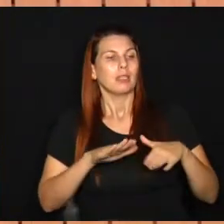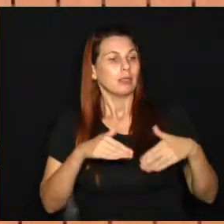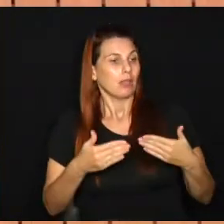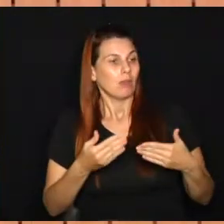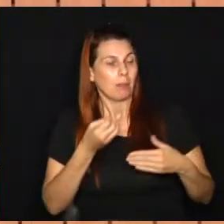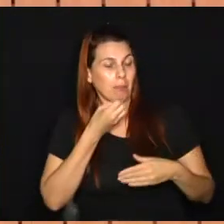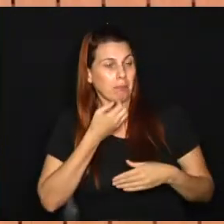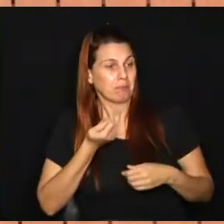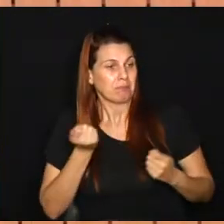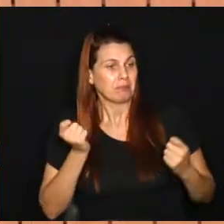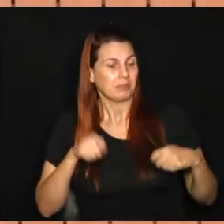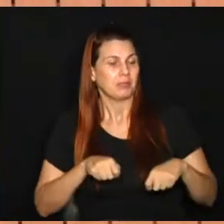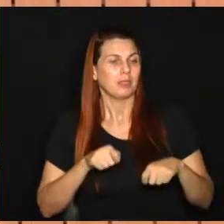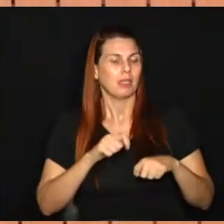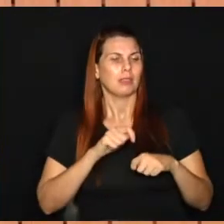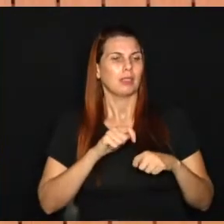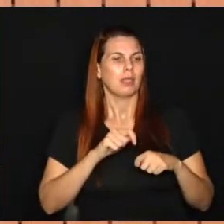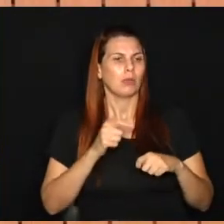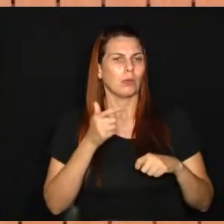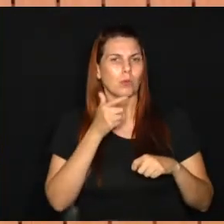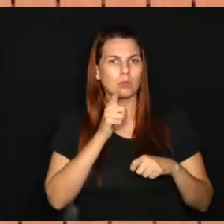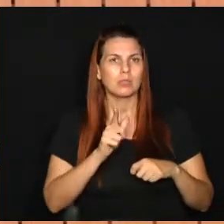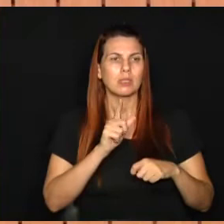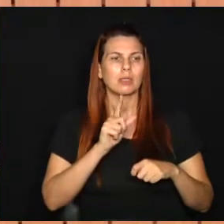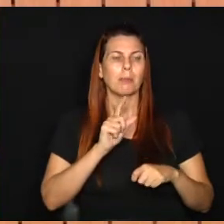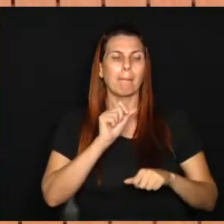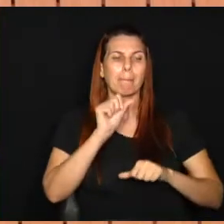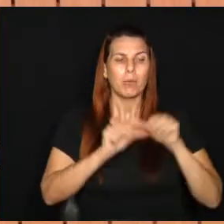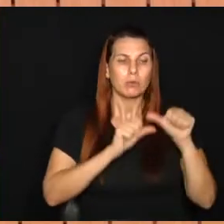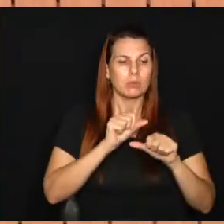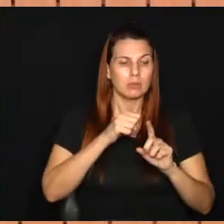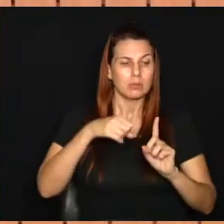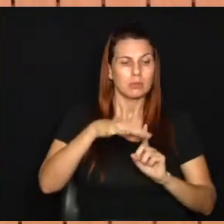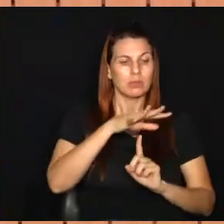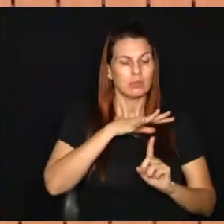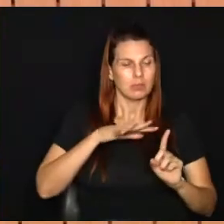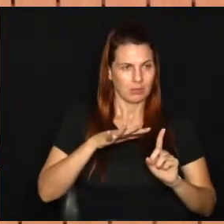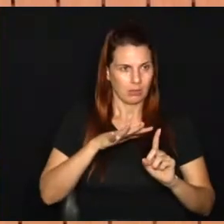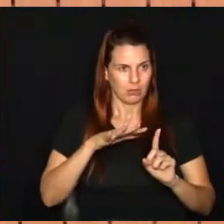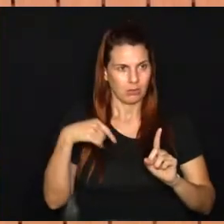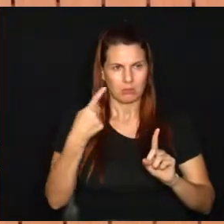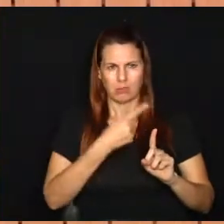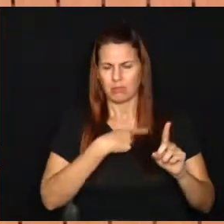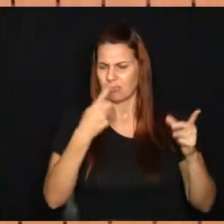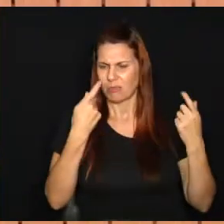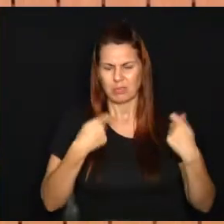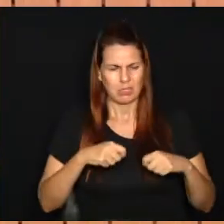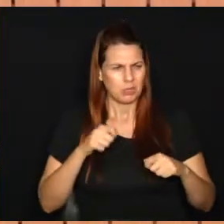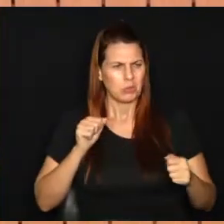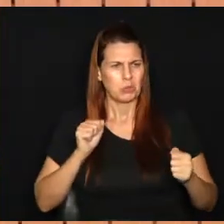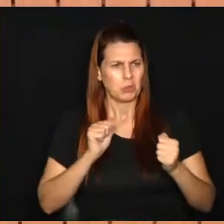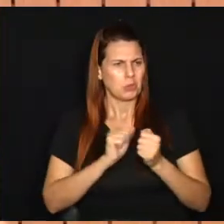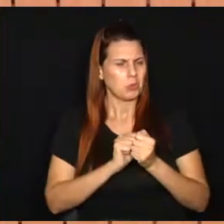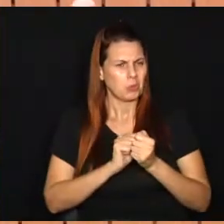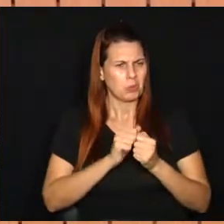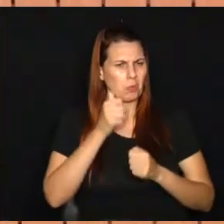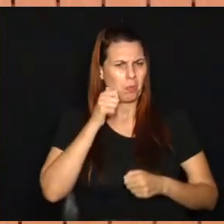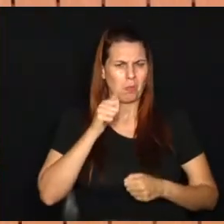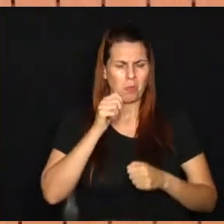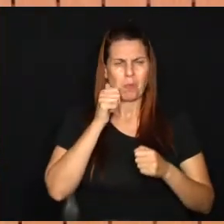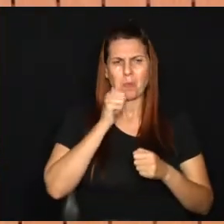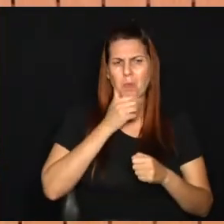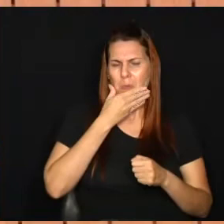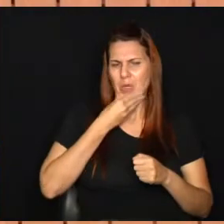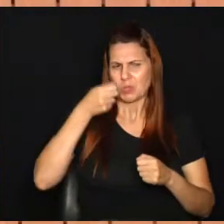processo, é apostar de que a gente pode reeducar a nossa sociedade, que a gente não precisa conviver com machismo, que a gente não precisa conviver